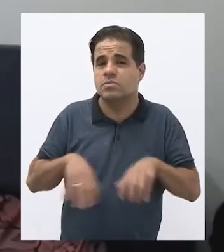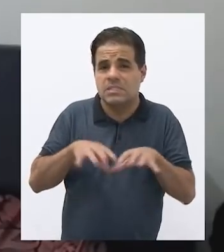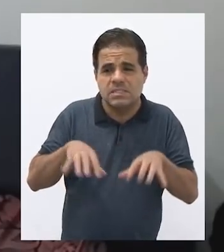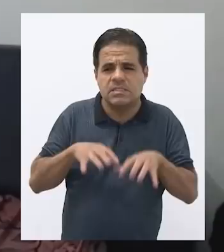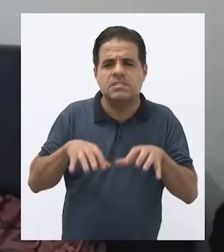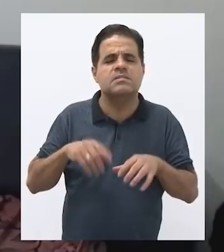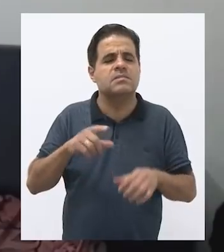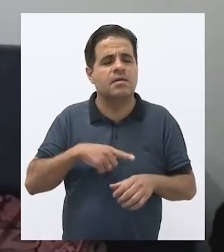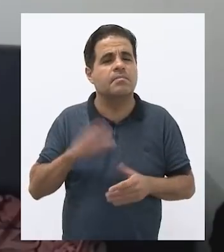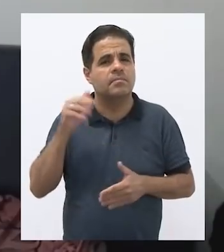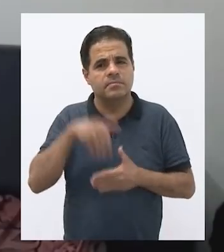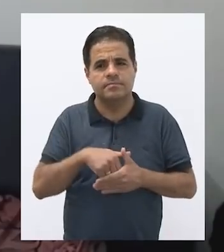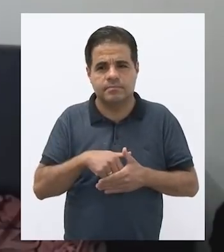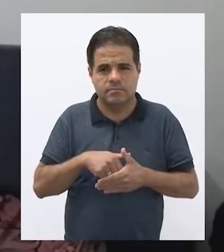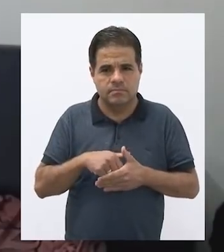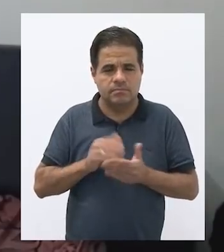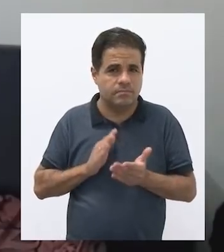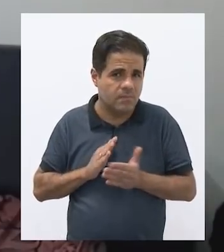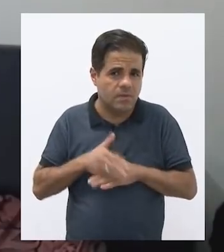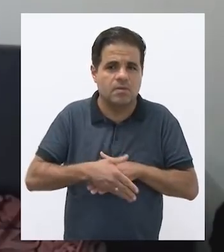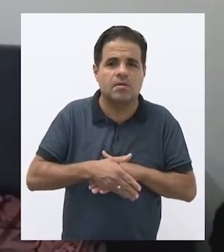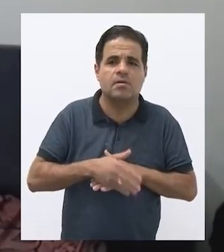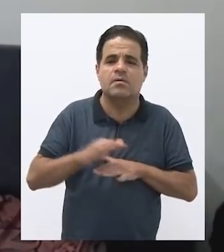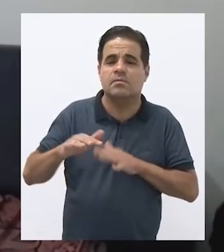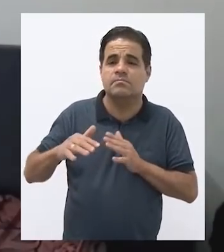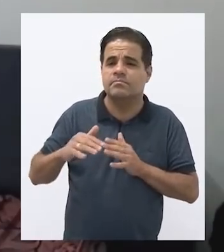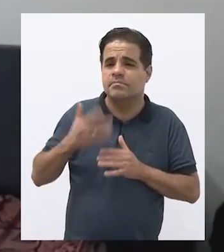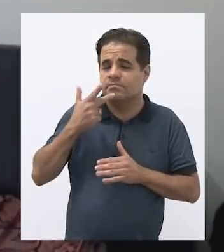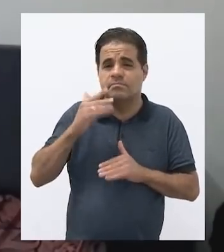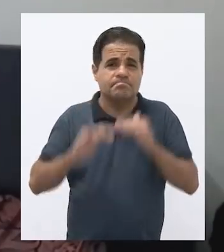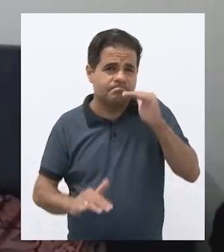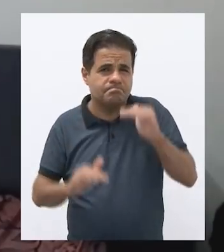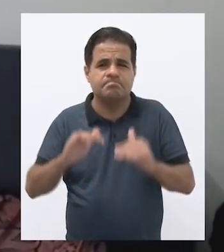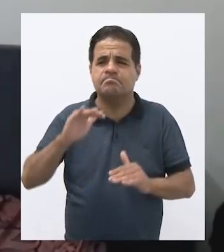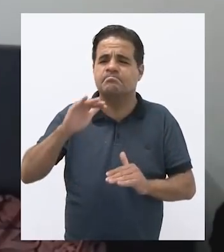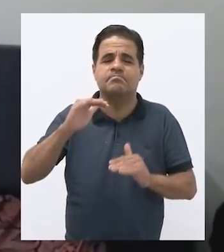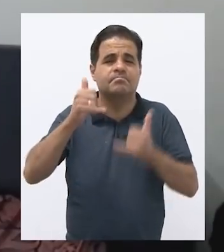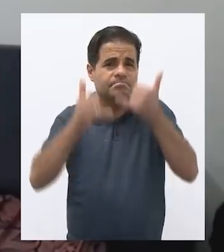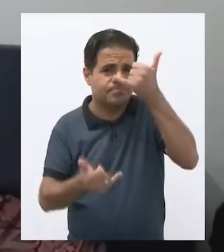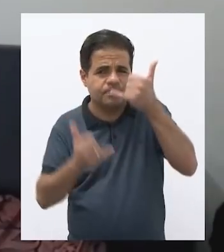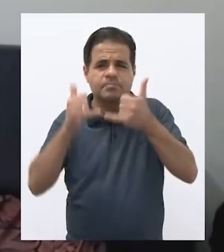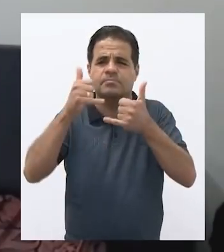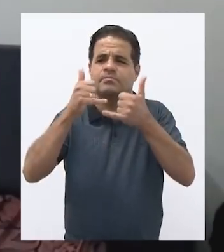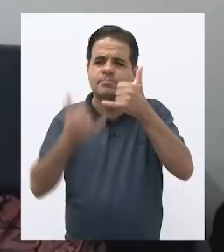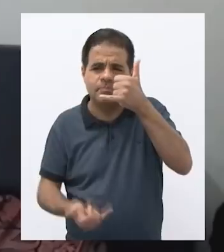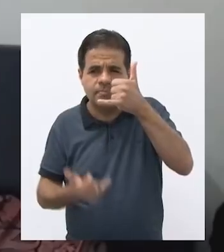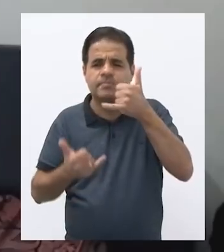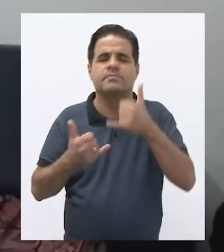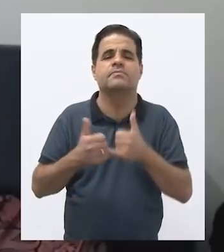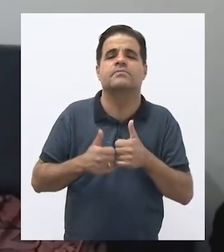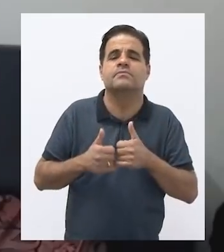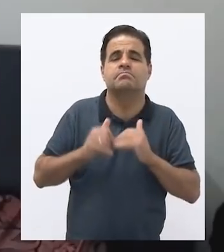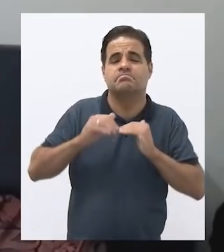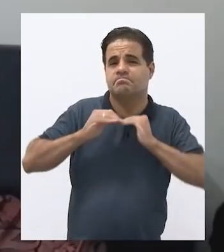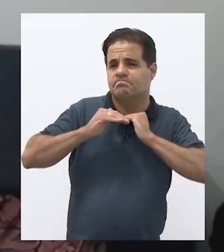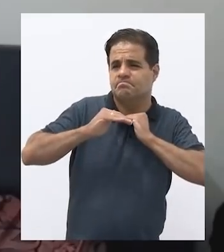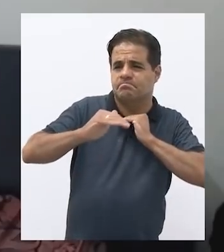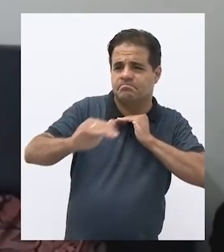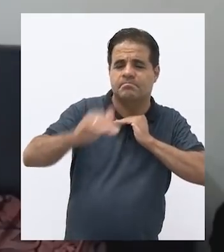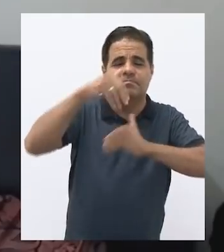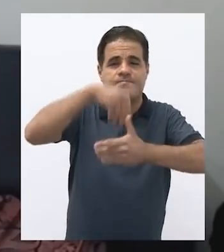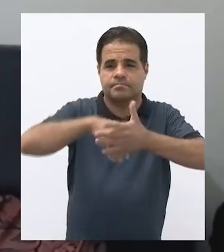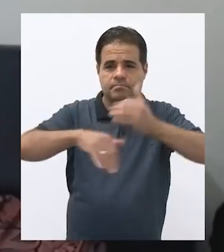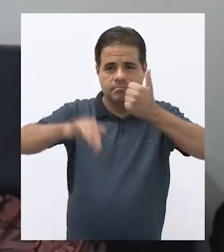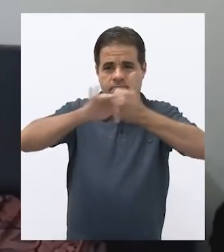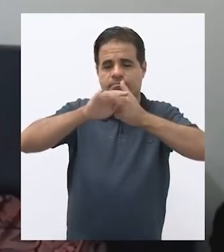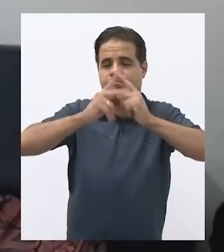dentro. E a gente está passando por um momento de instabilidade nela. Fica dentro da